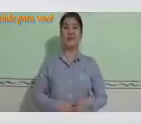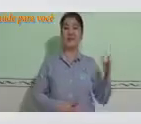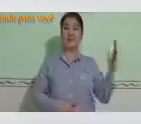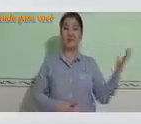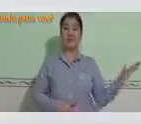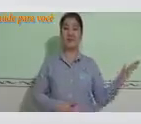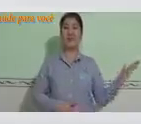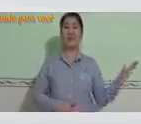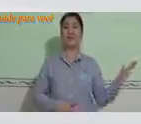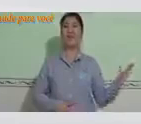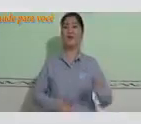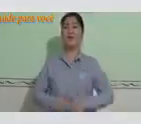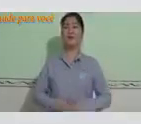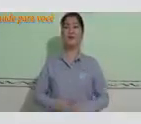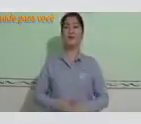olhos.